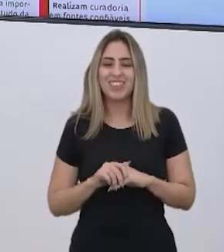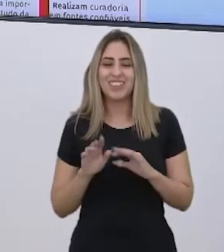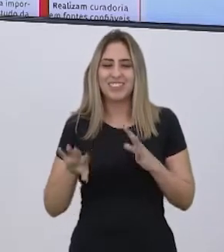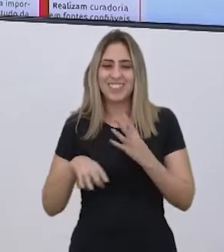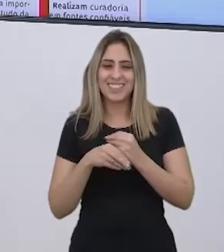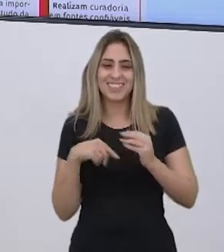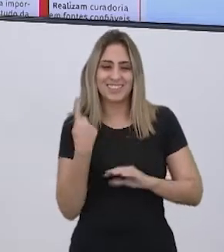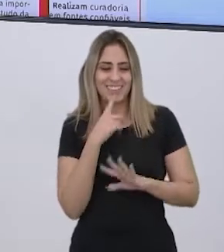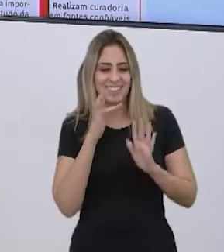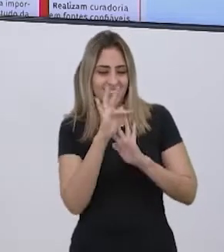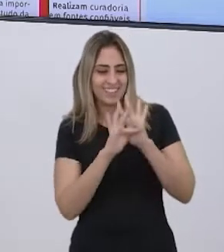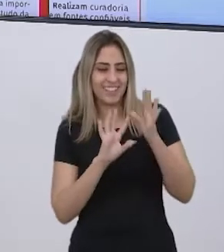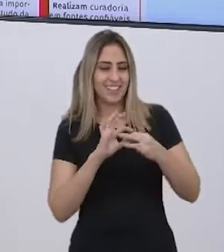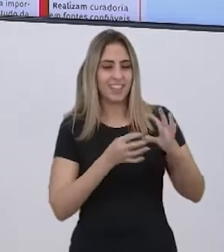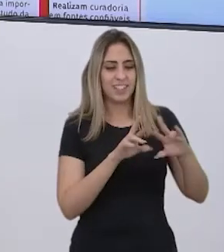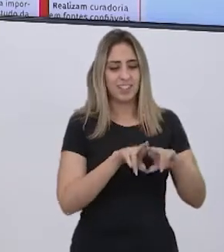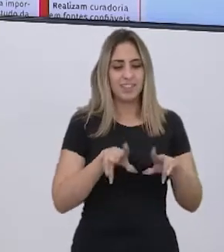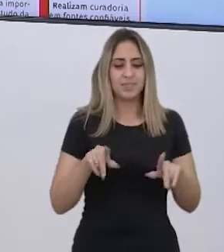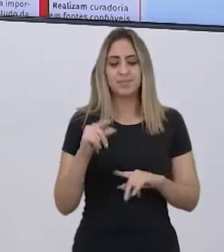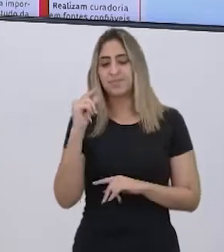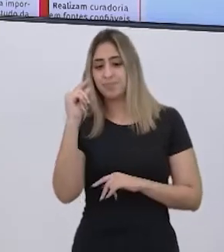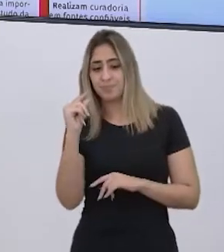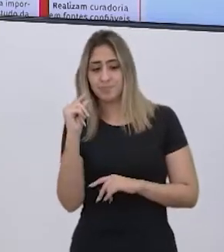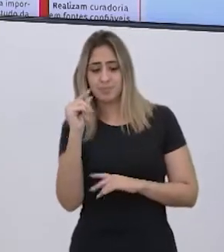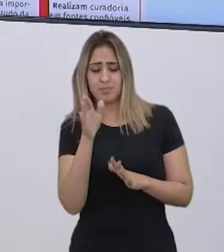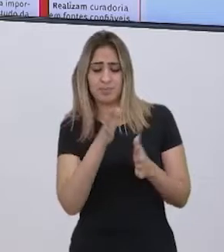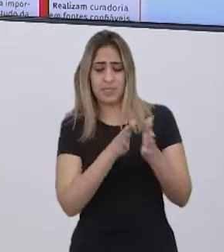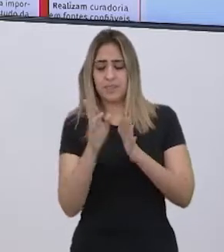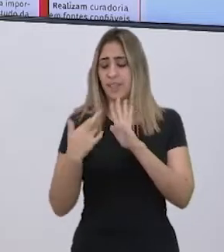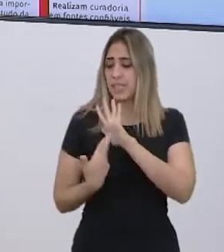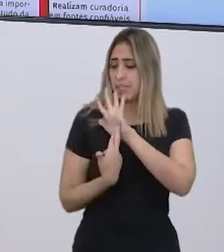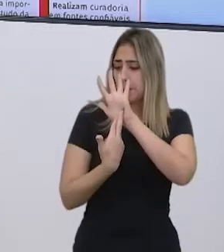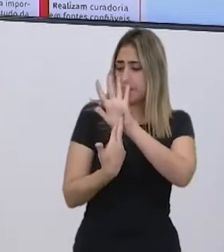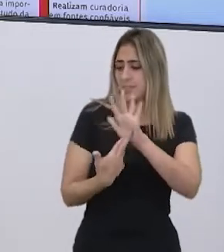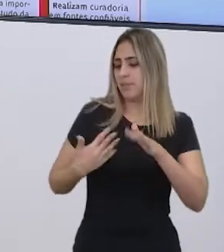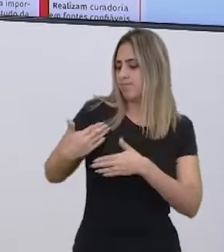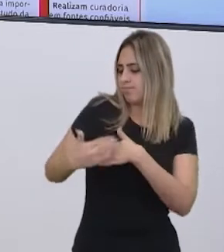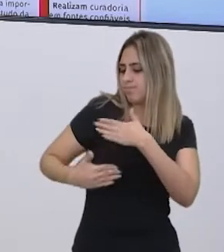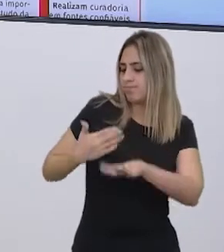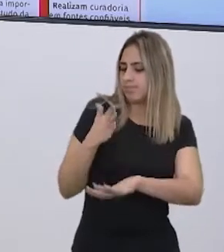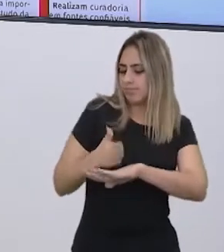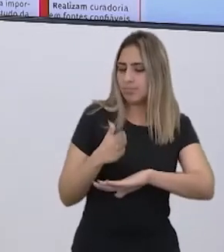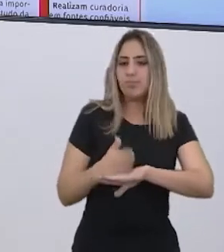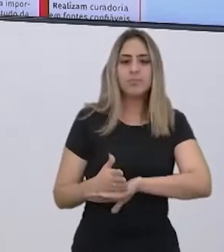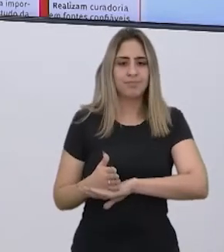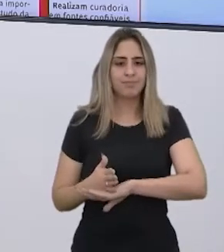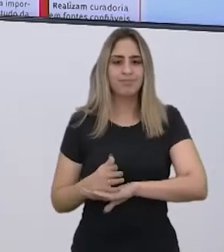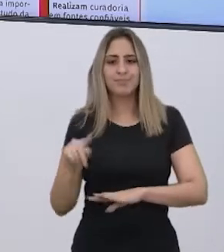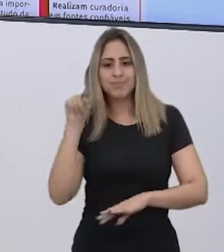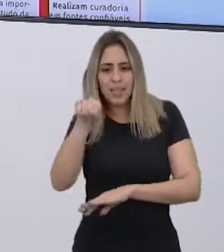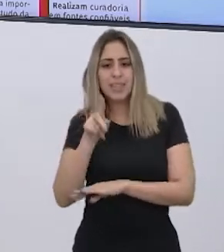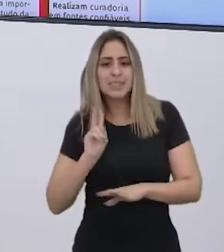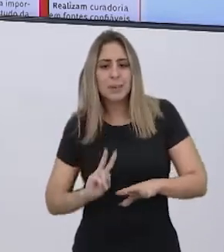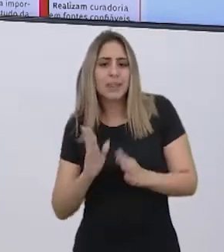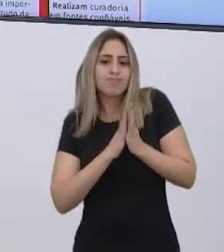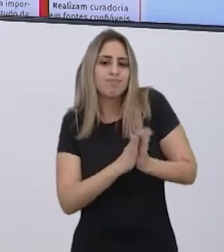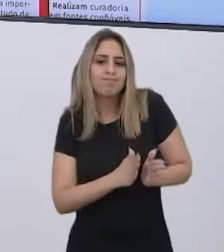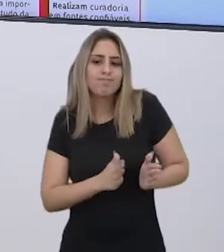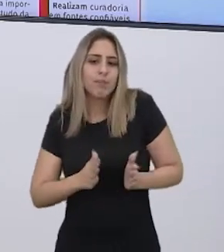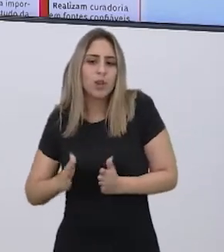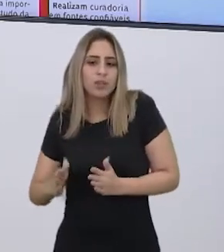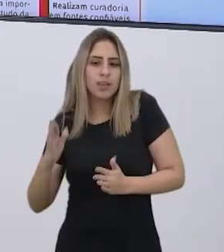contexto histórico diverso e como eles vão se representar dentro da contemporaneidade. Esse mesmo